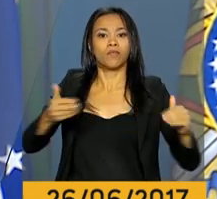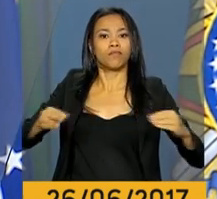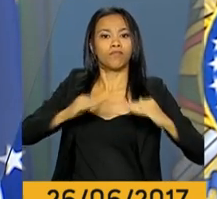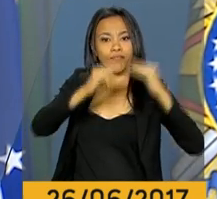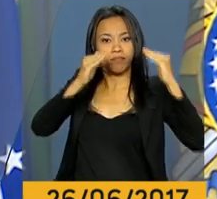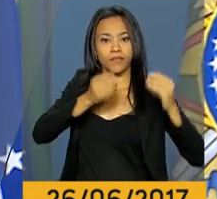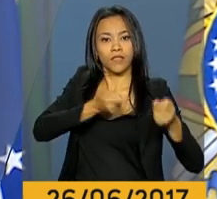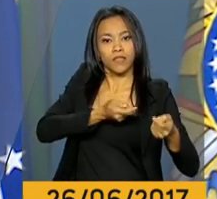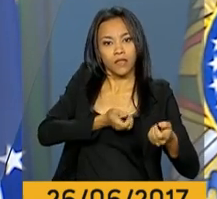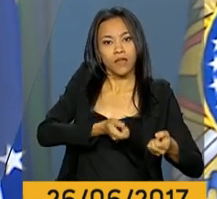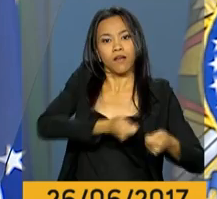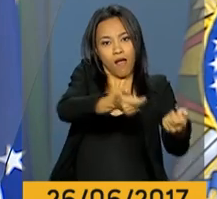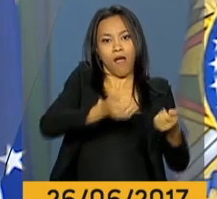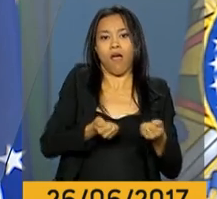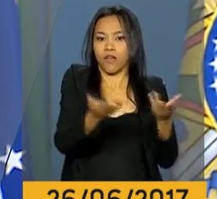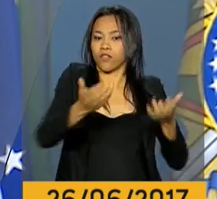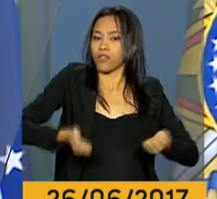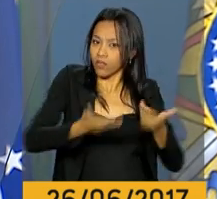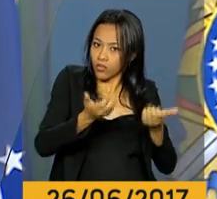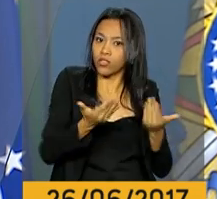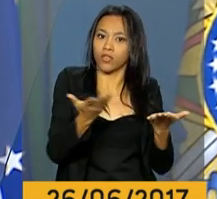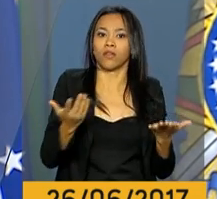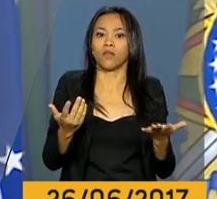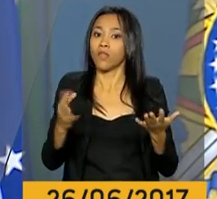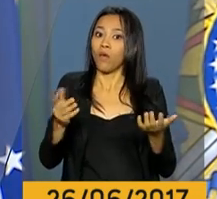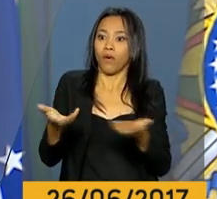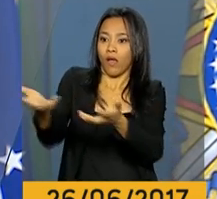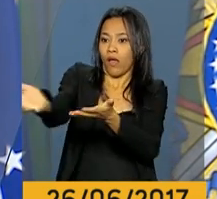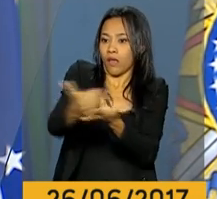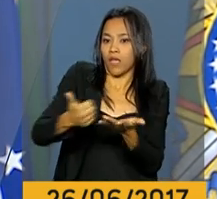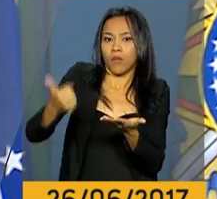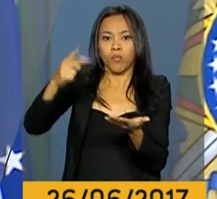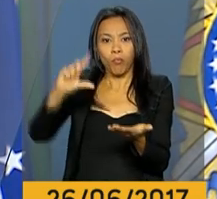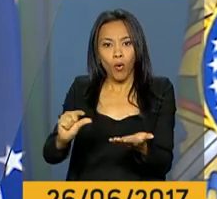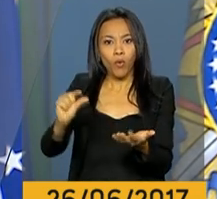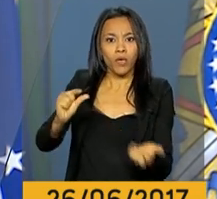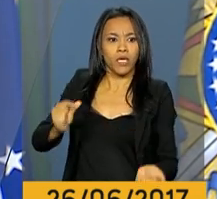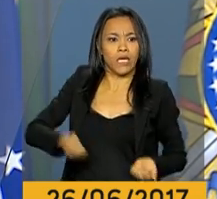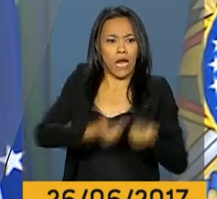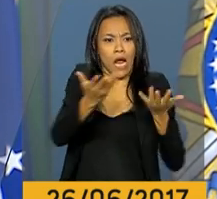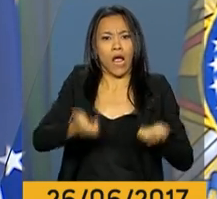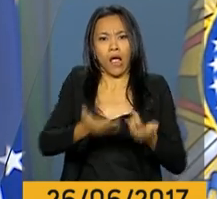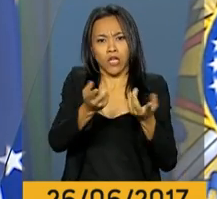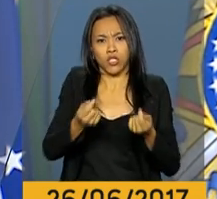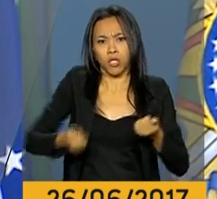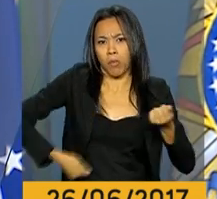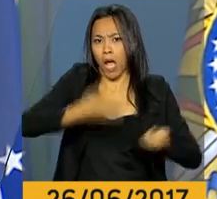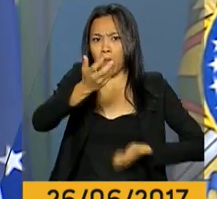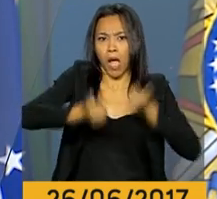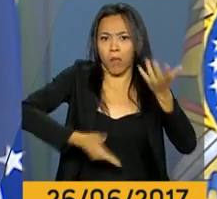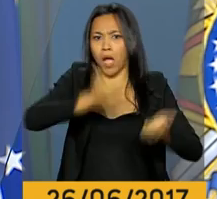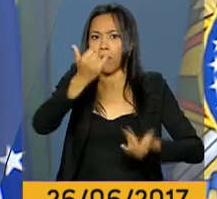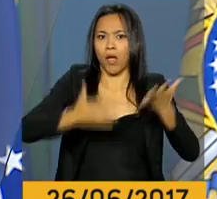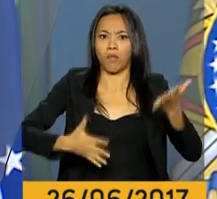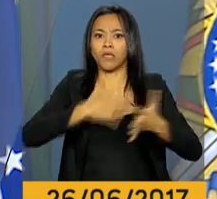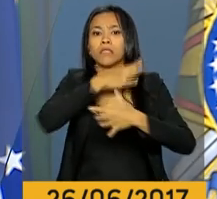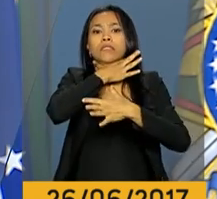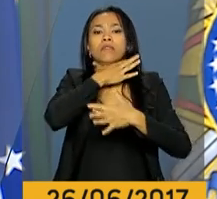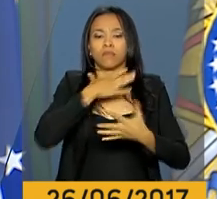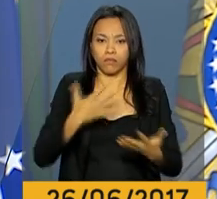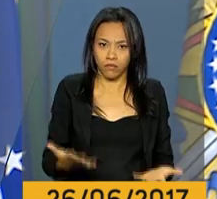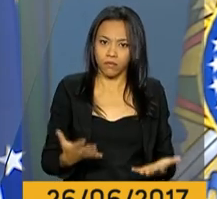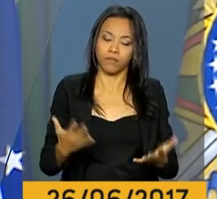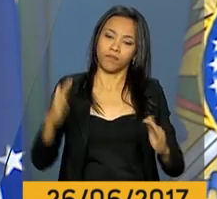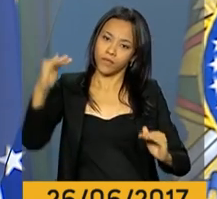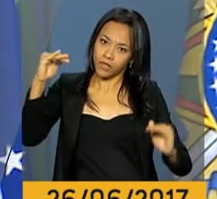e e veja que nós fizemos no teto dos gastos uma coisa que pouca gente entendeu com toda franqueza eu sou obrigado a dizer ele tem um